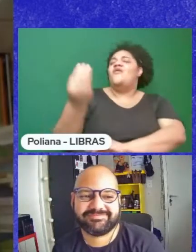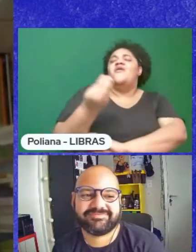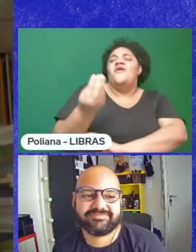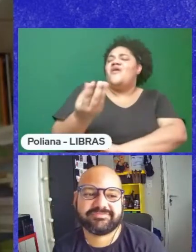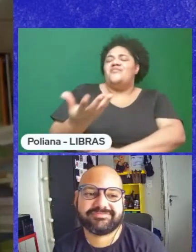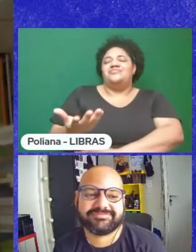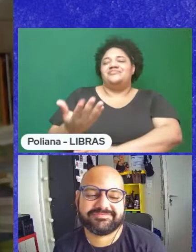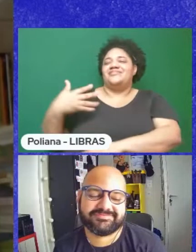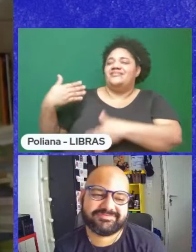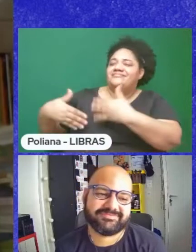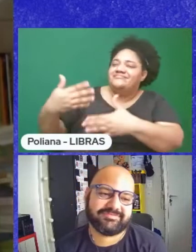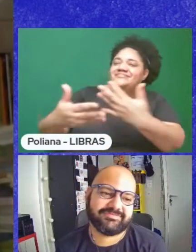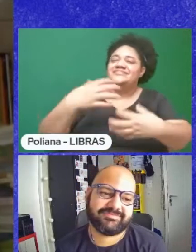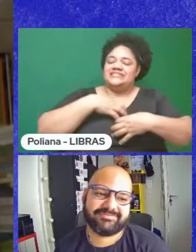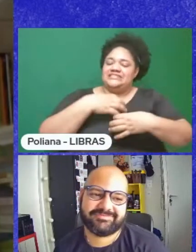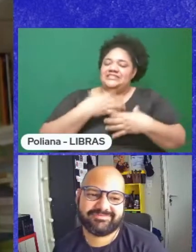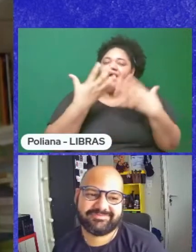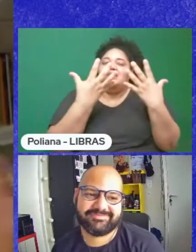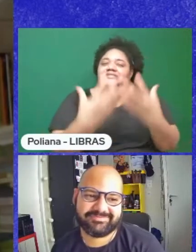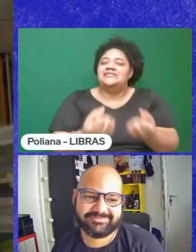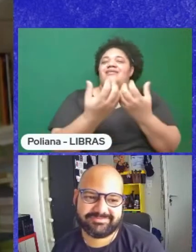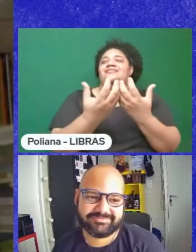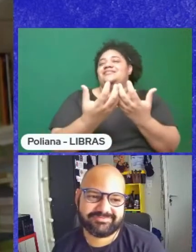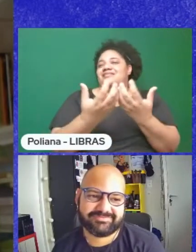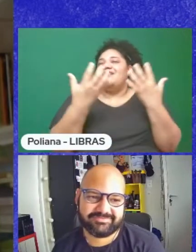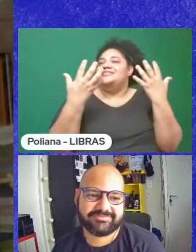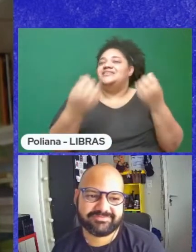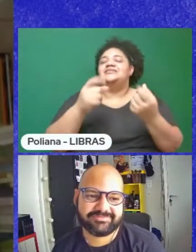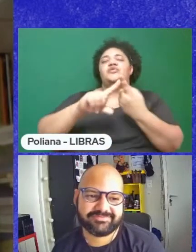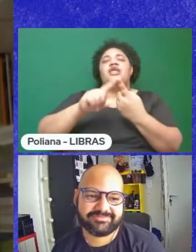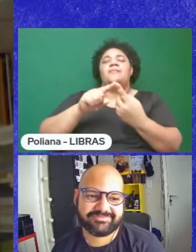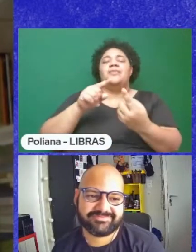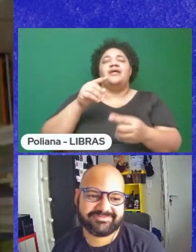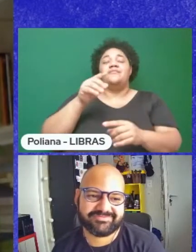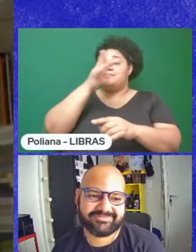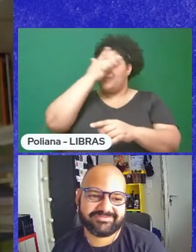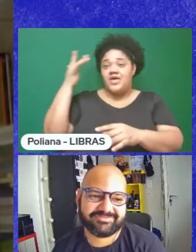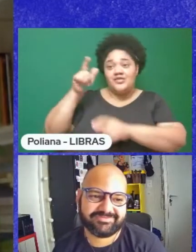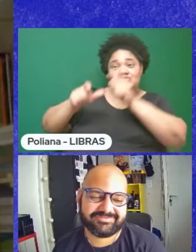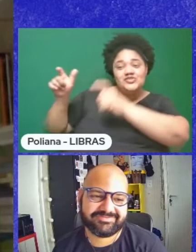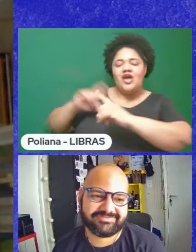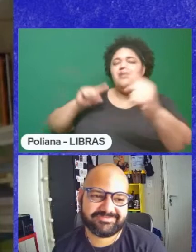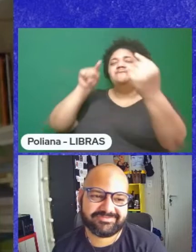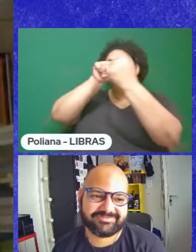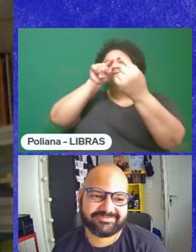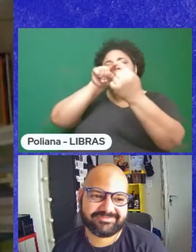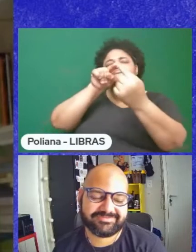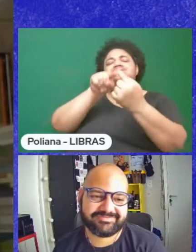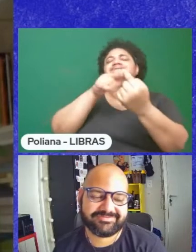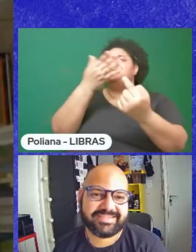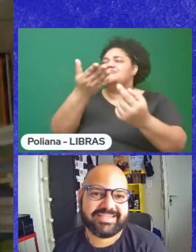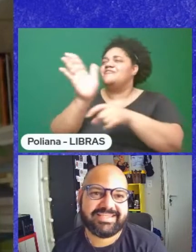né, essa recepção do filme, dessa identificação das pessoas com essa quantidade de referências também que tem no